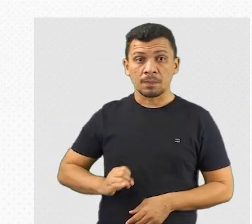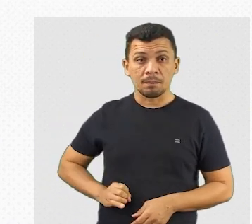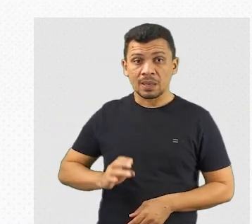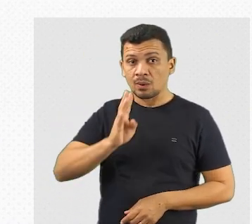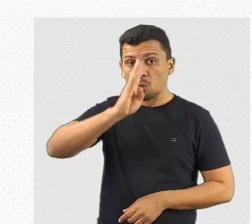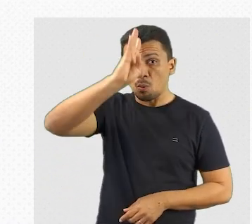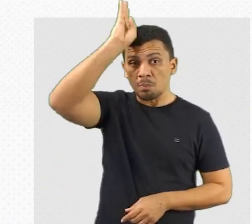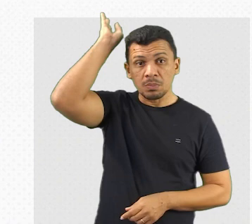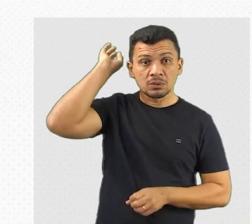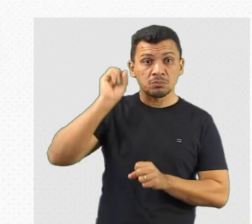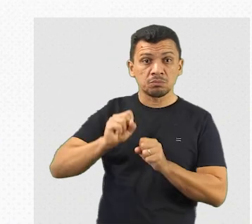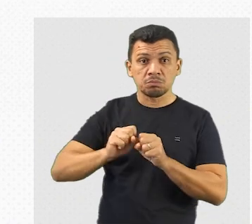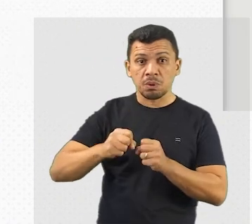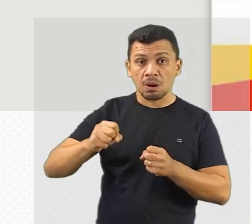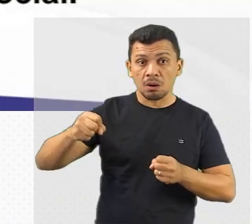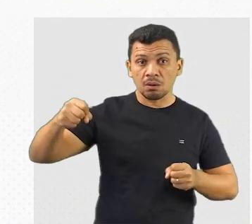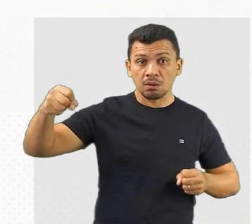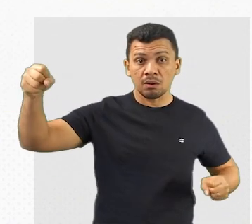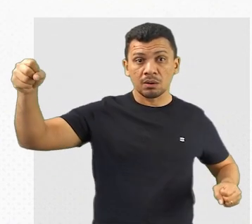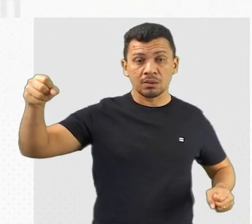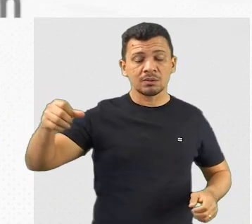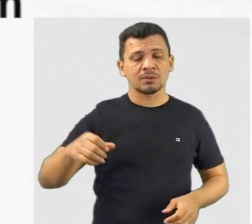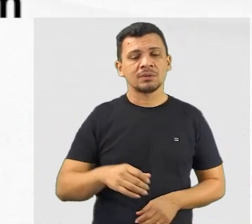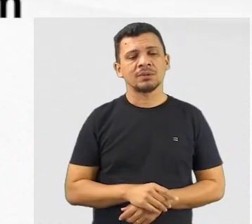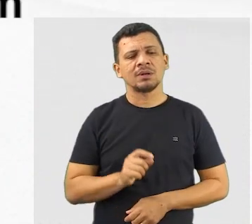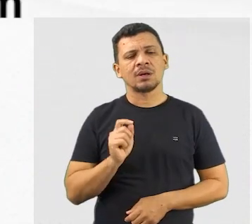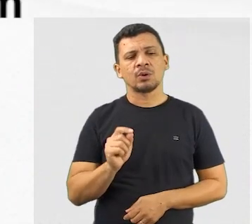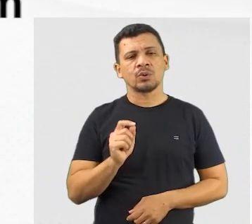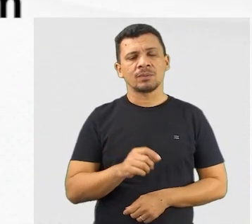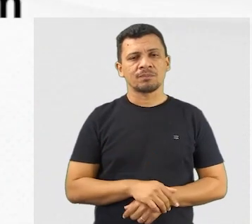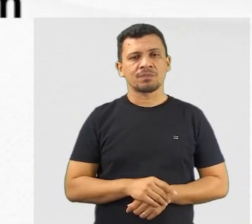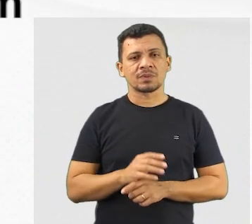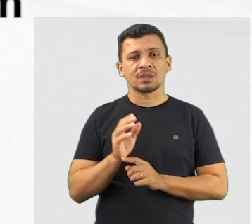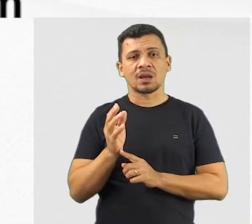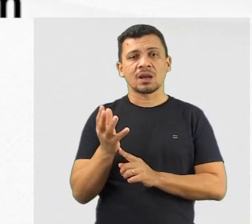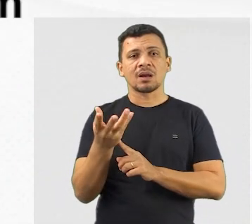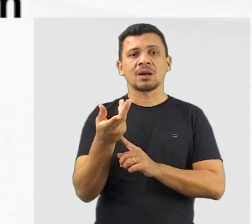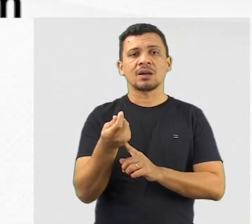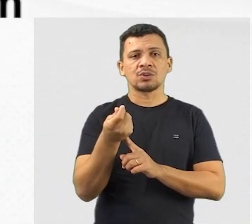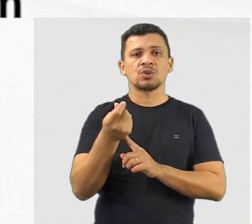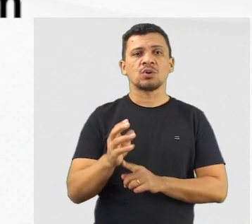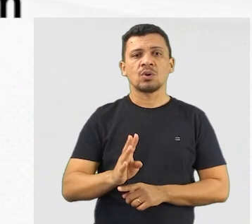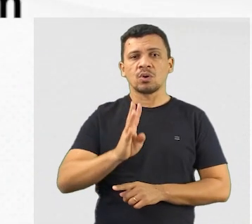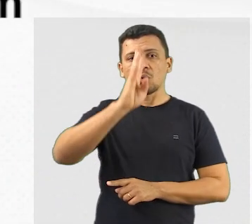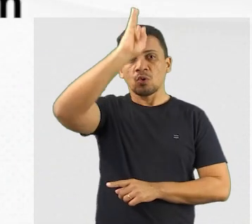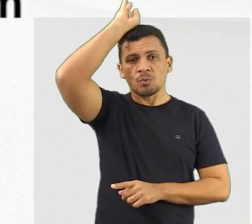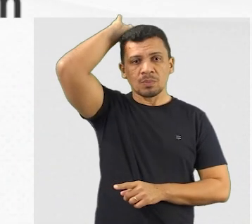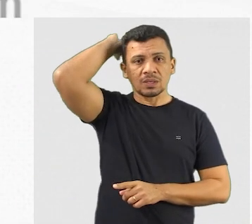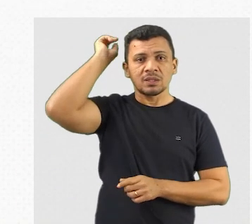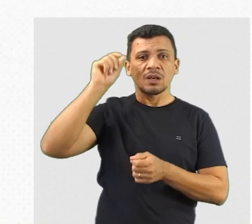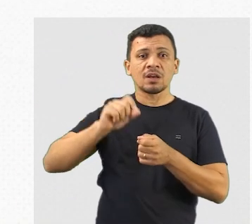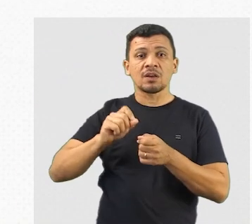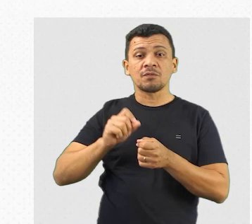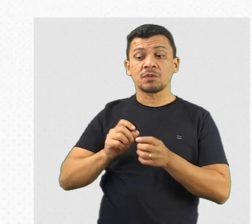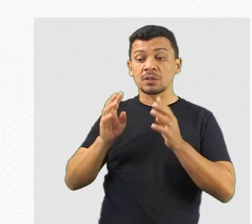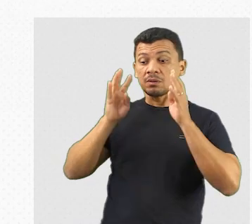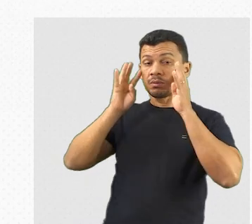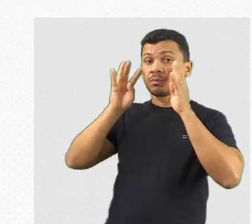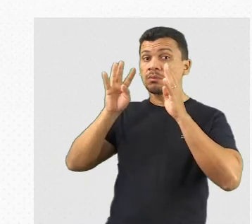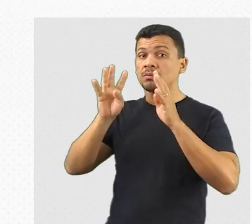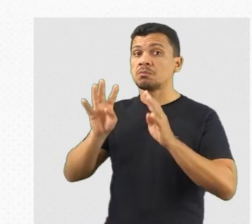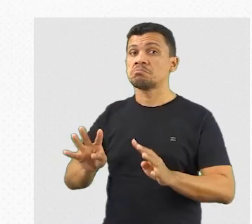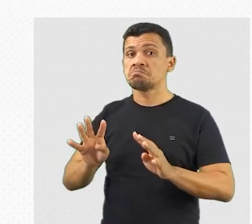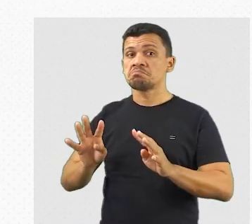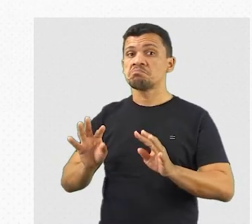superlativo. E um dos itens mais interessantes é a arte romana, ela é feita para chamar atenção,